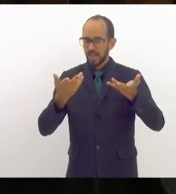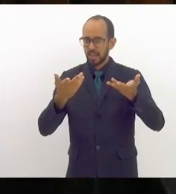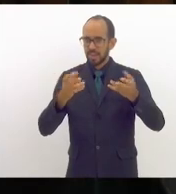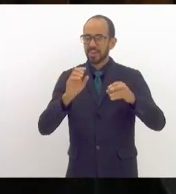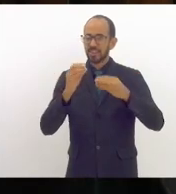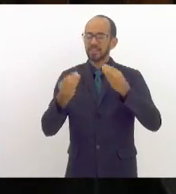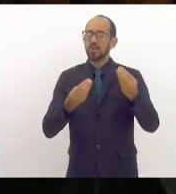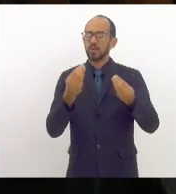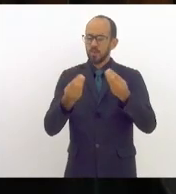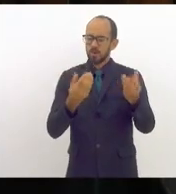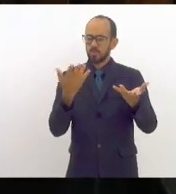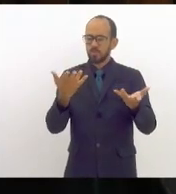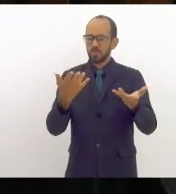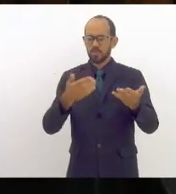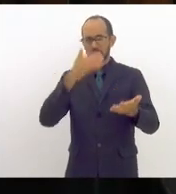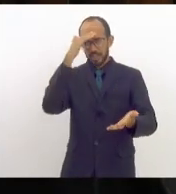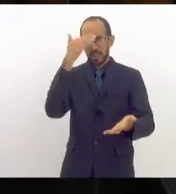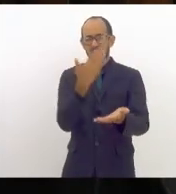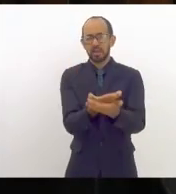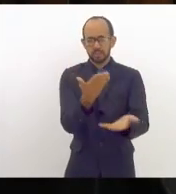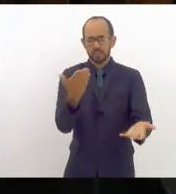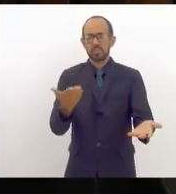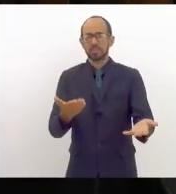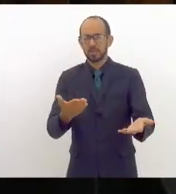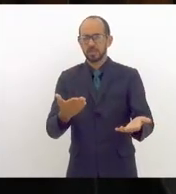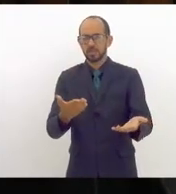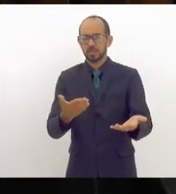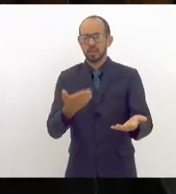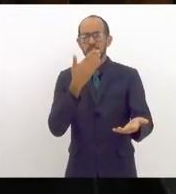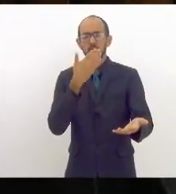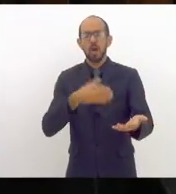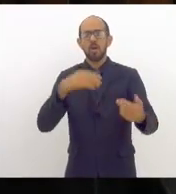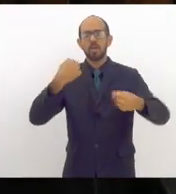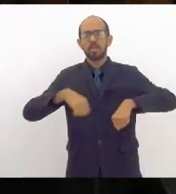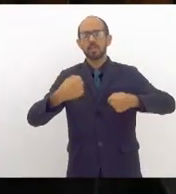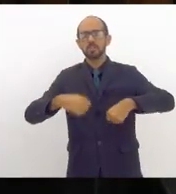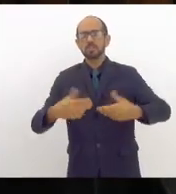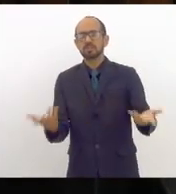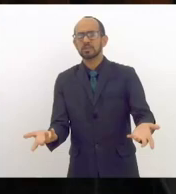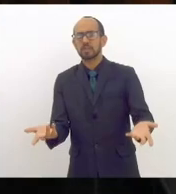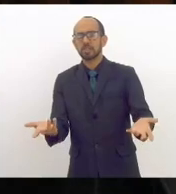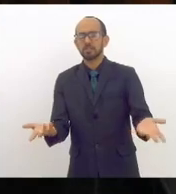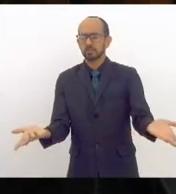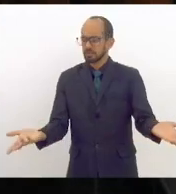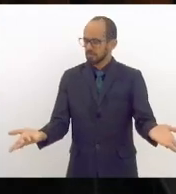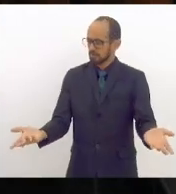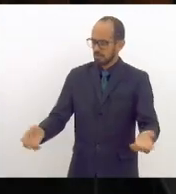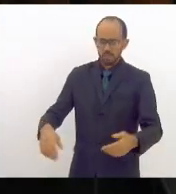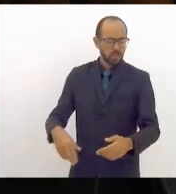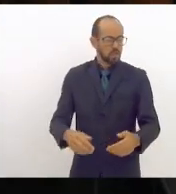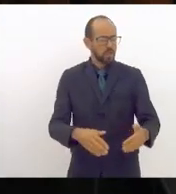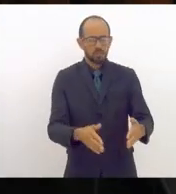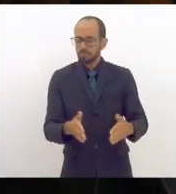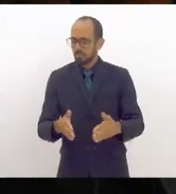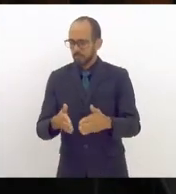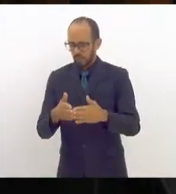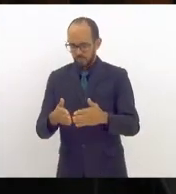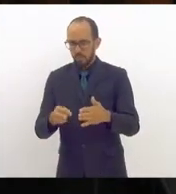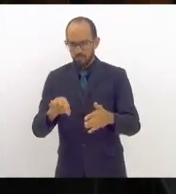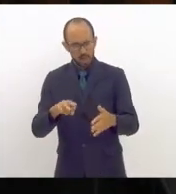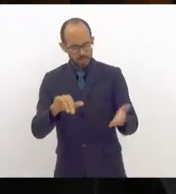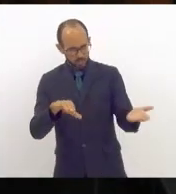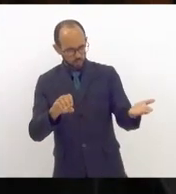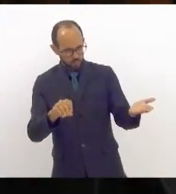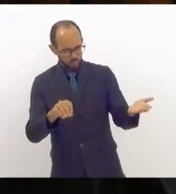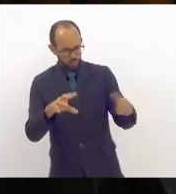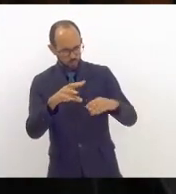sociedade e o que ele acredita Qual é a necessidade do pai por favor qual é a necessidade do